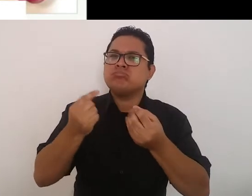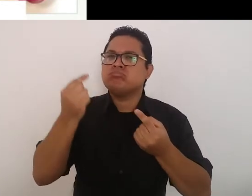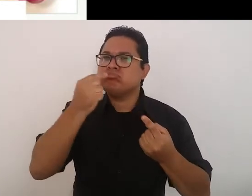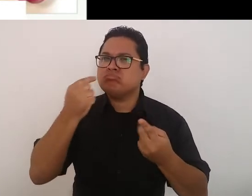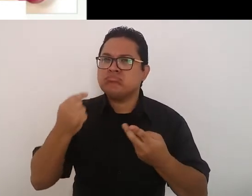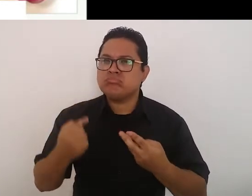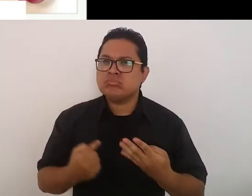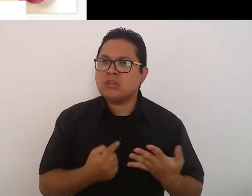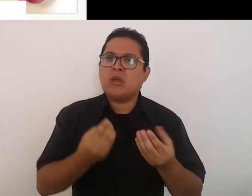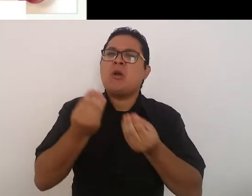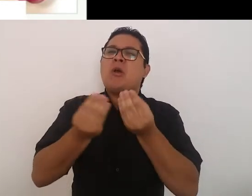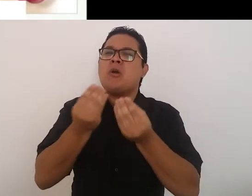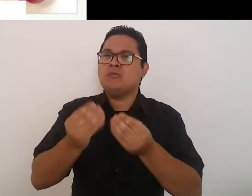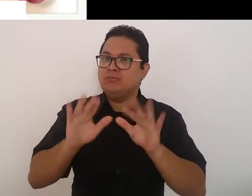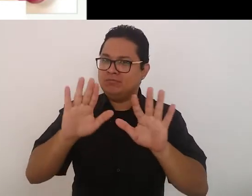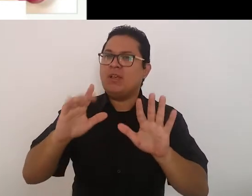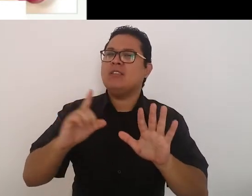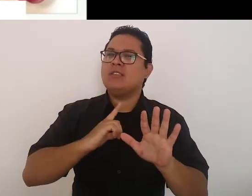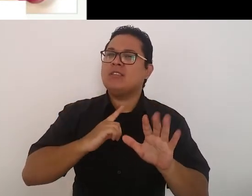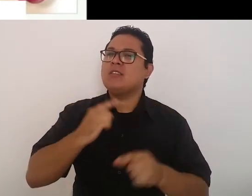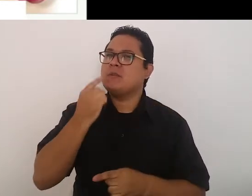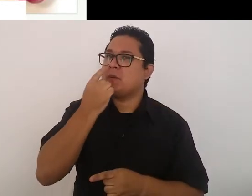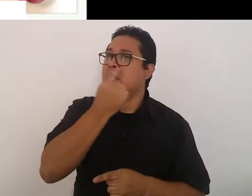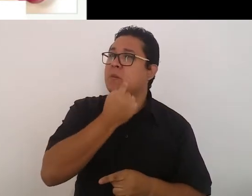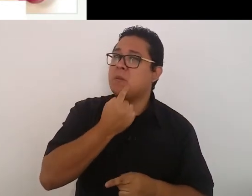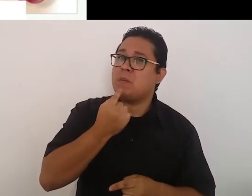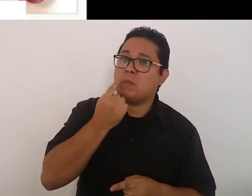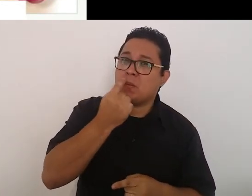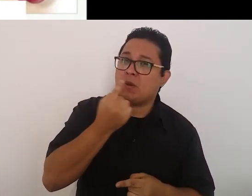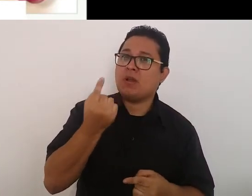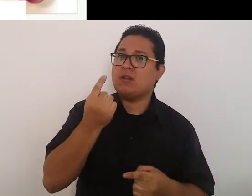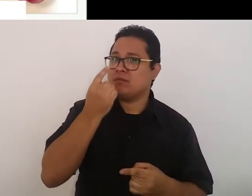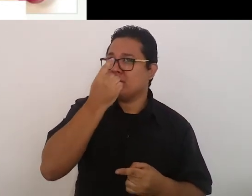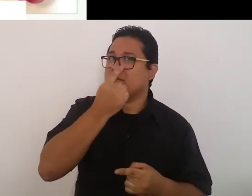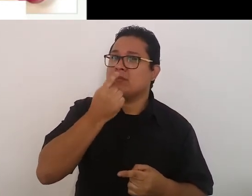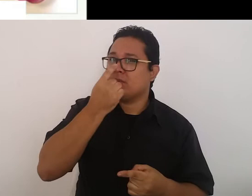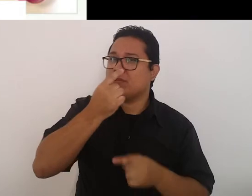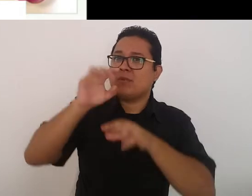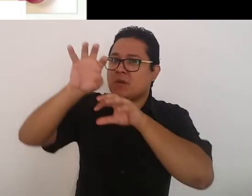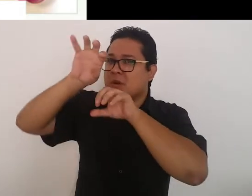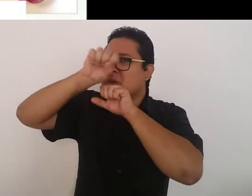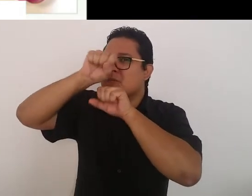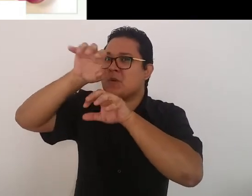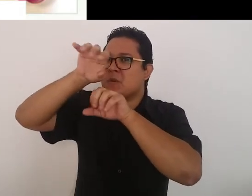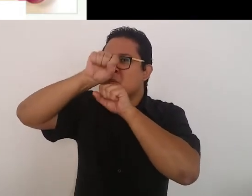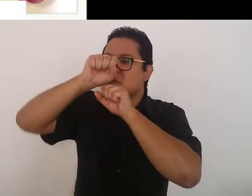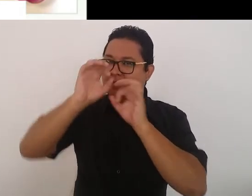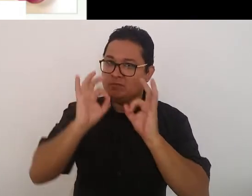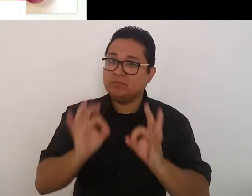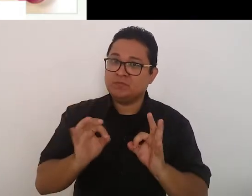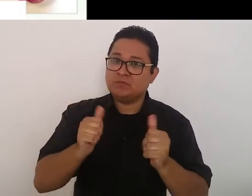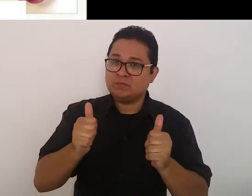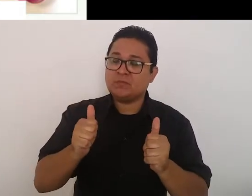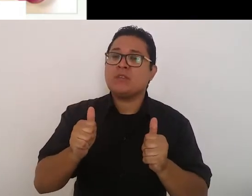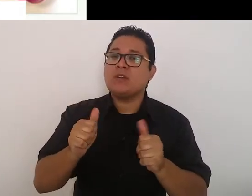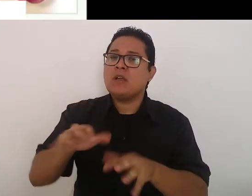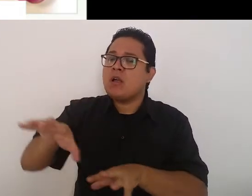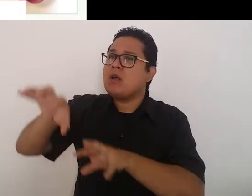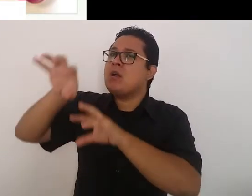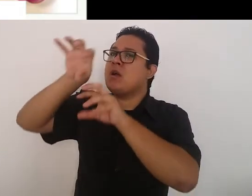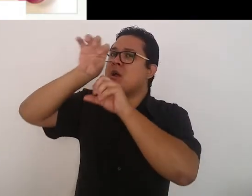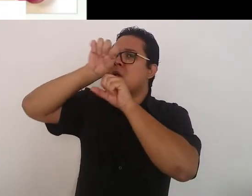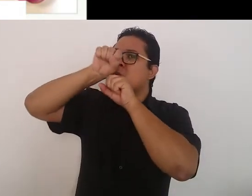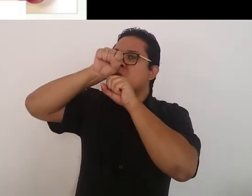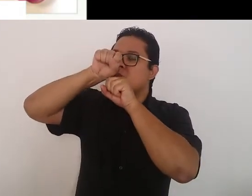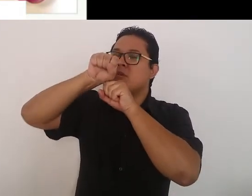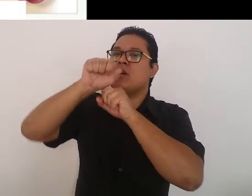só para você entender, né? Você tem aqui as suas fossas nasais, né, a sua boca, os dois recebem